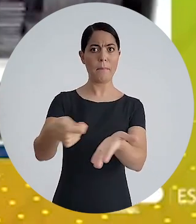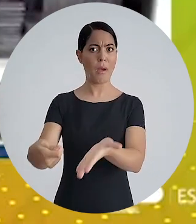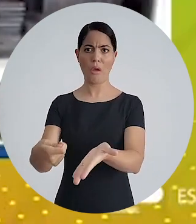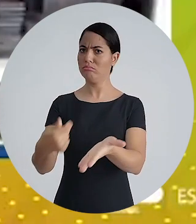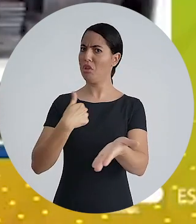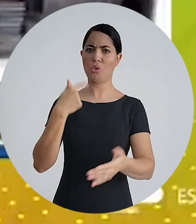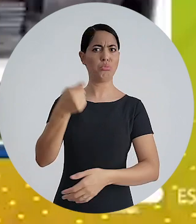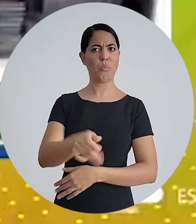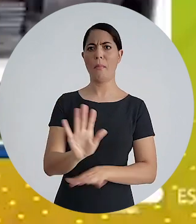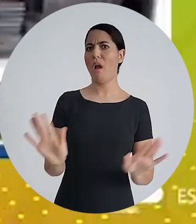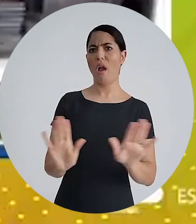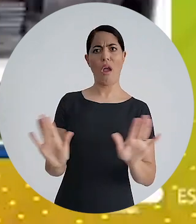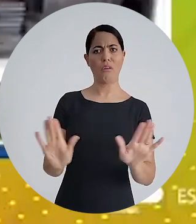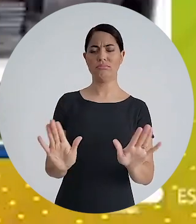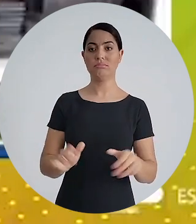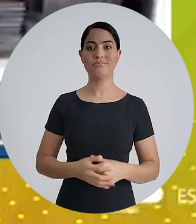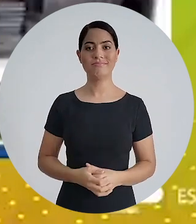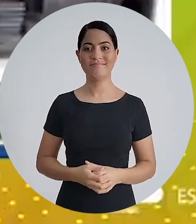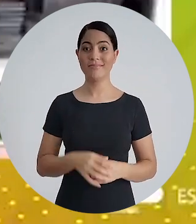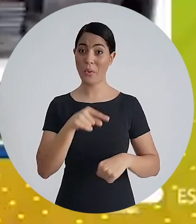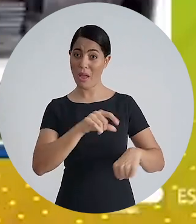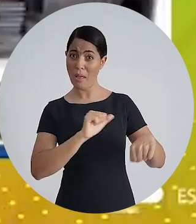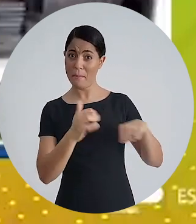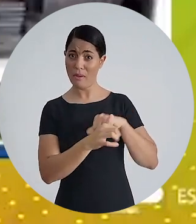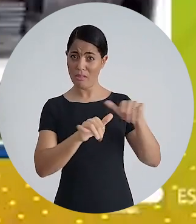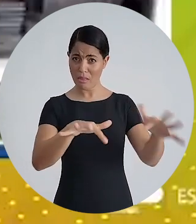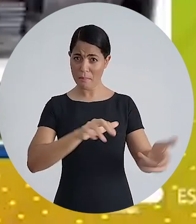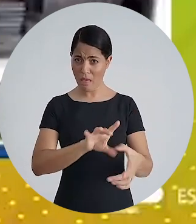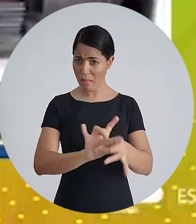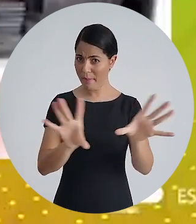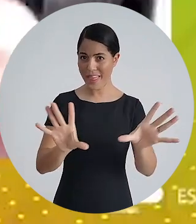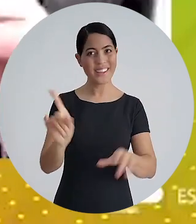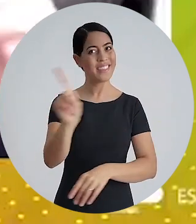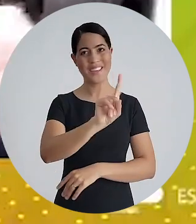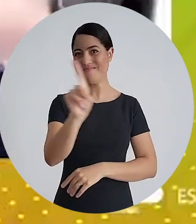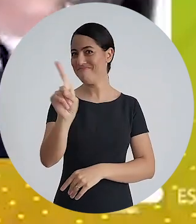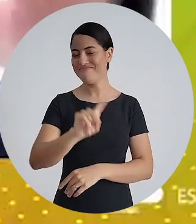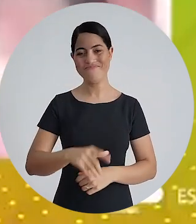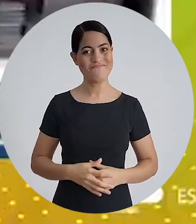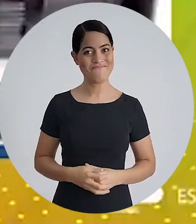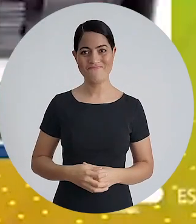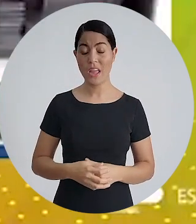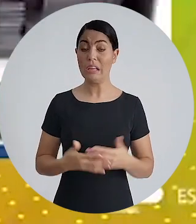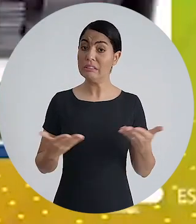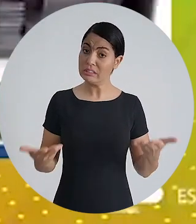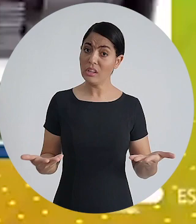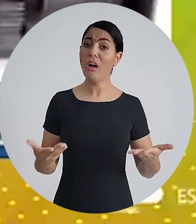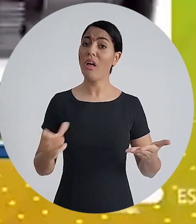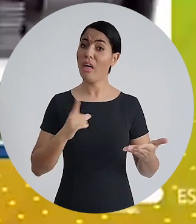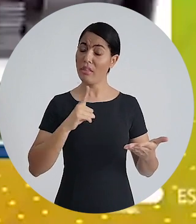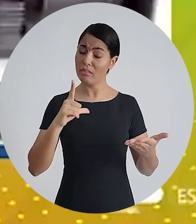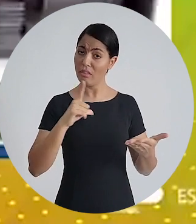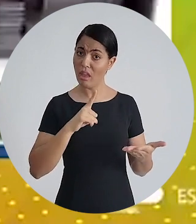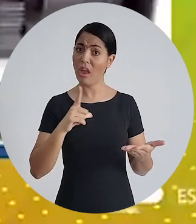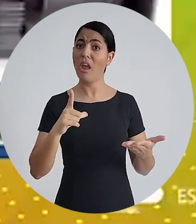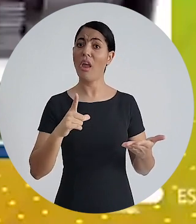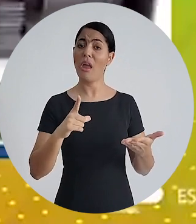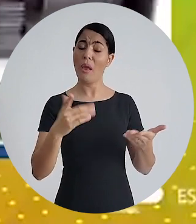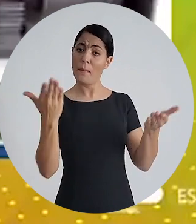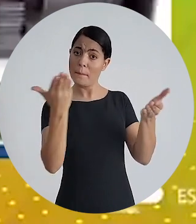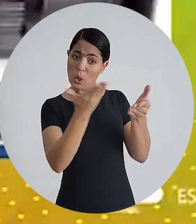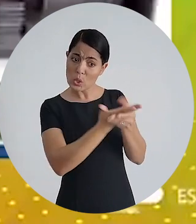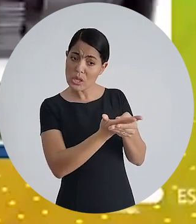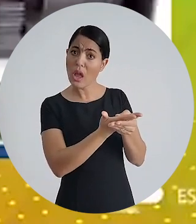meu financiamento. Não, a pandemia ela não autoriza isso. Qualquer construção que você faça num processo,